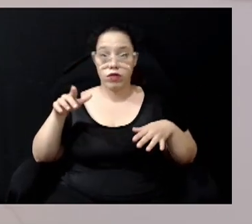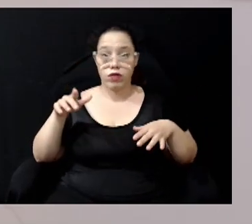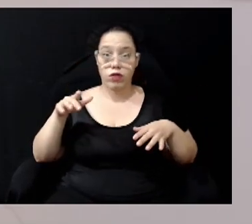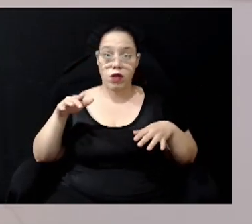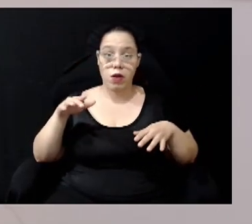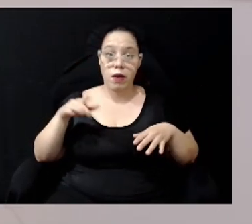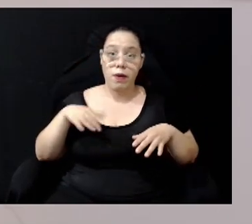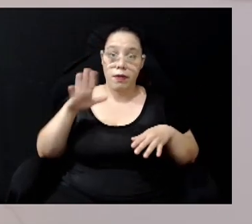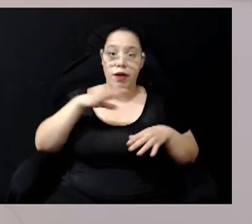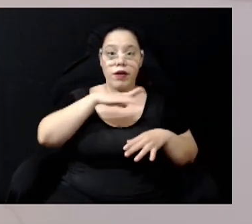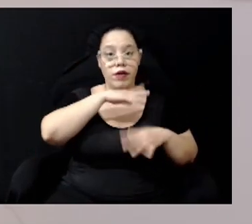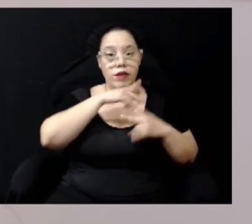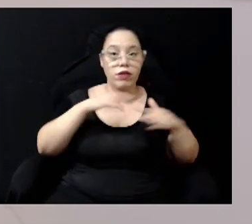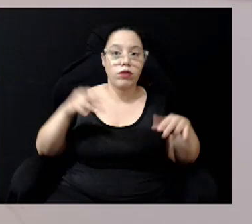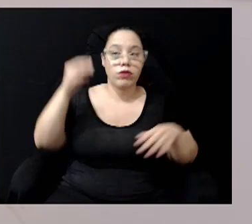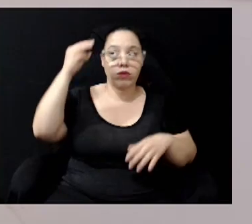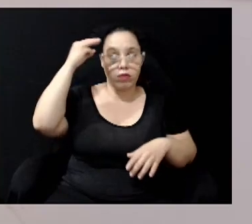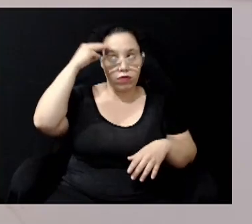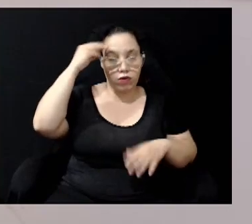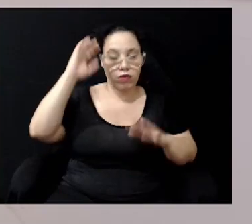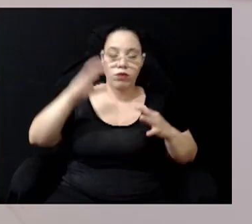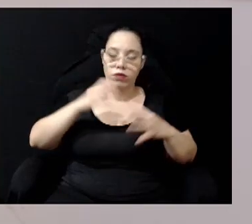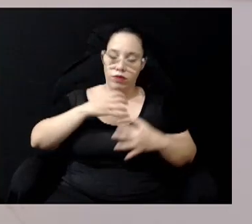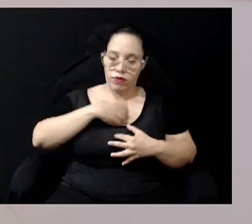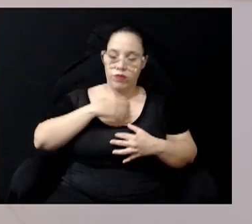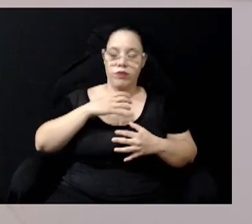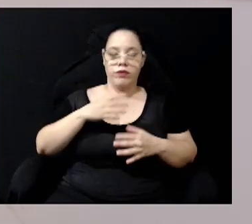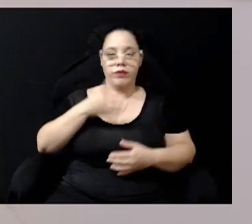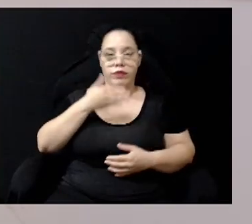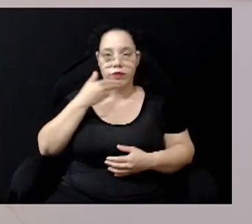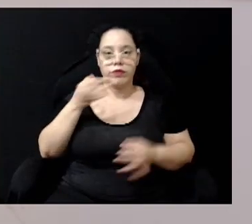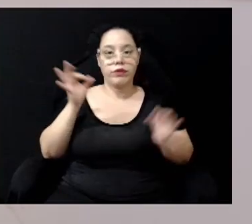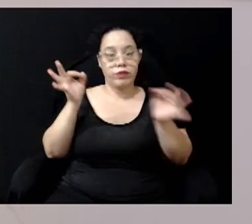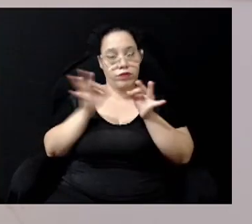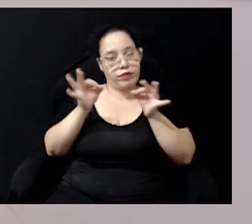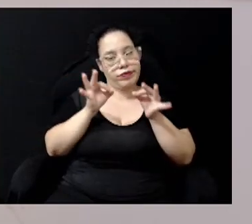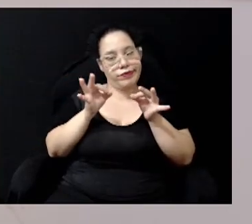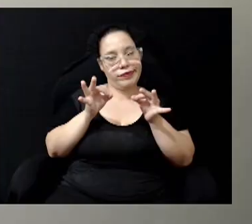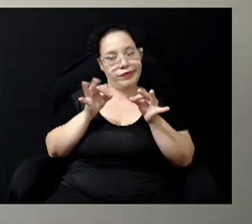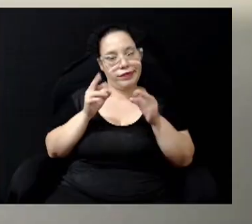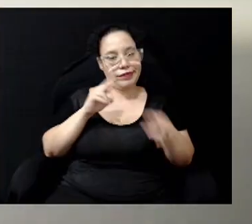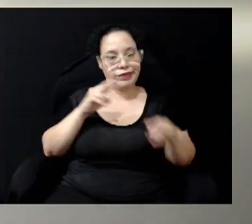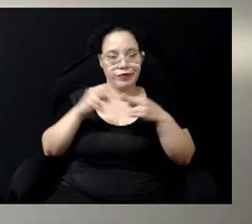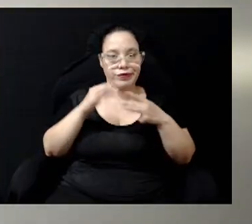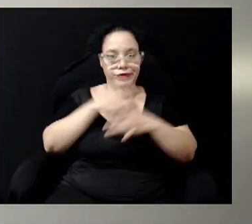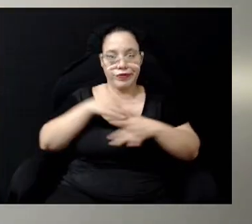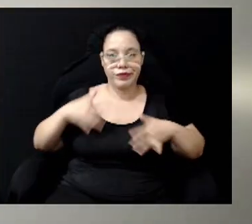saúde mental, a saúde emocional também vai ficando mais em ordem e isso reflete na saúde física também.